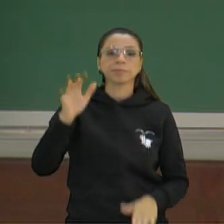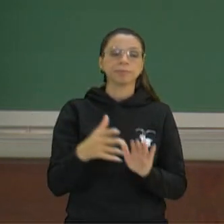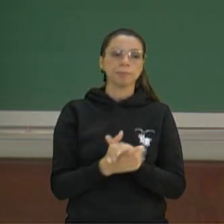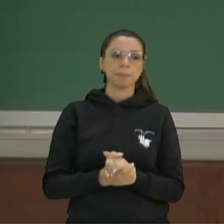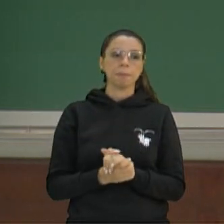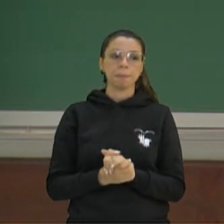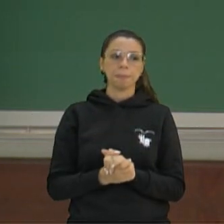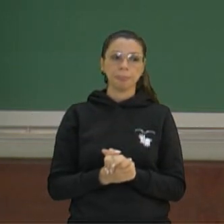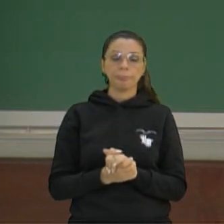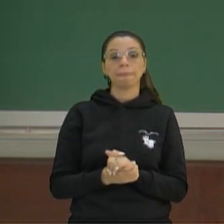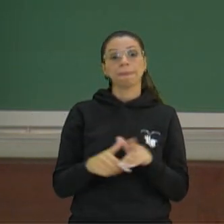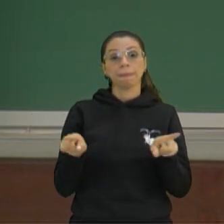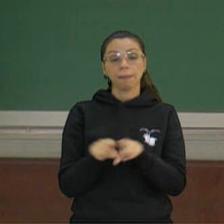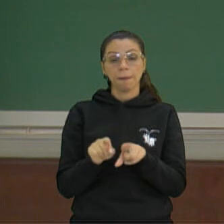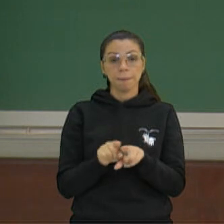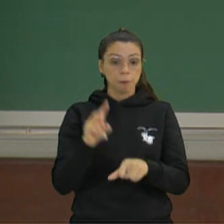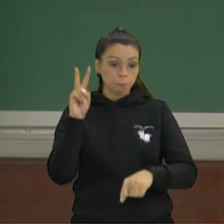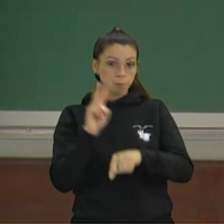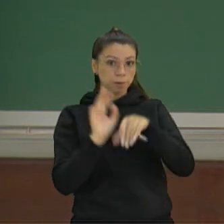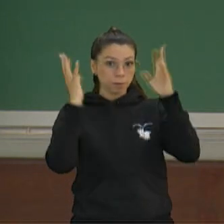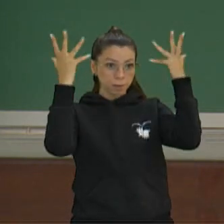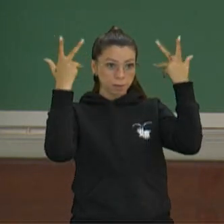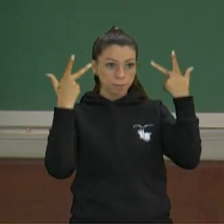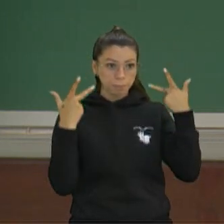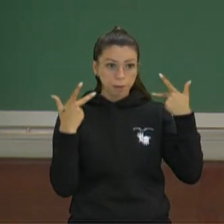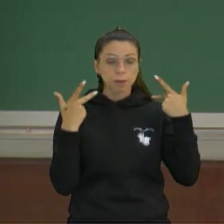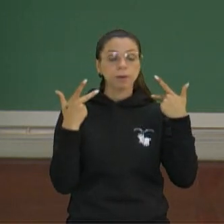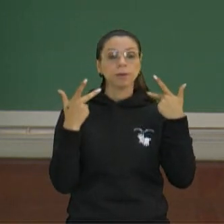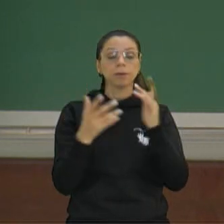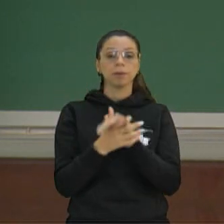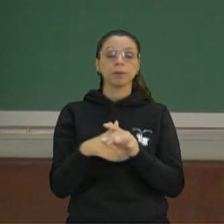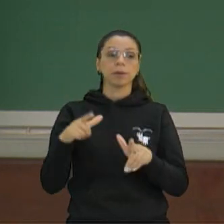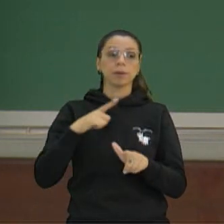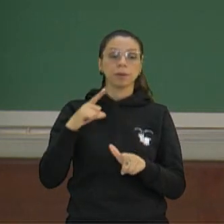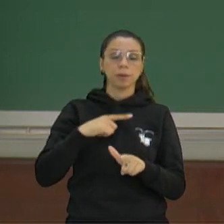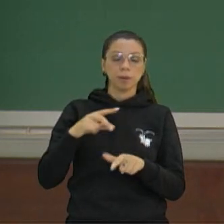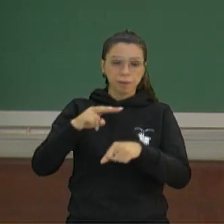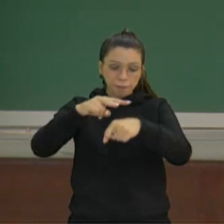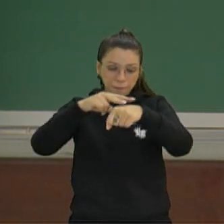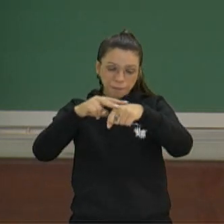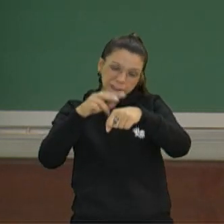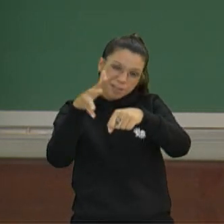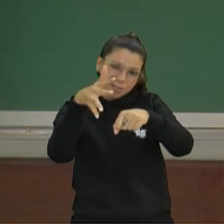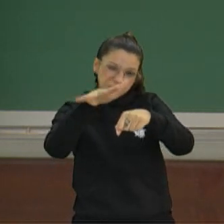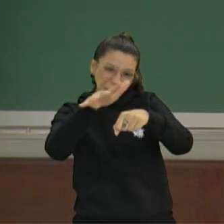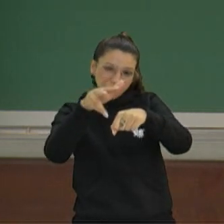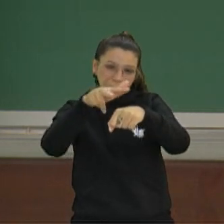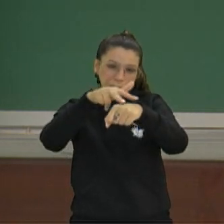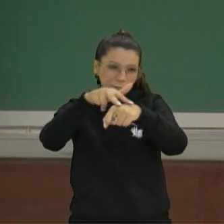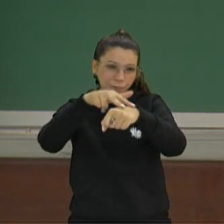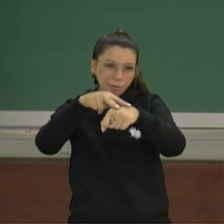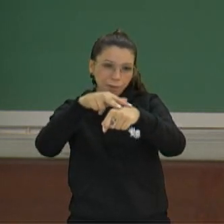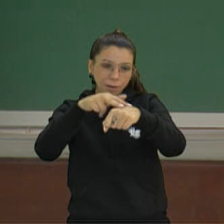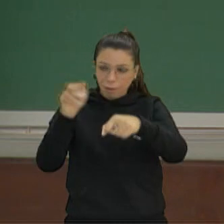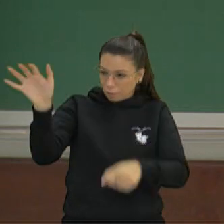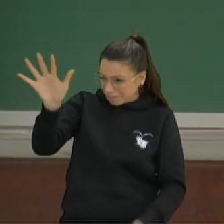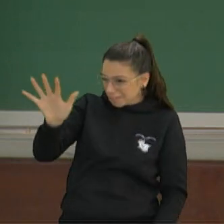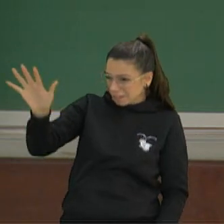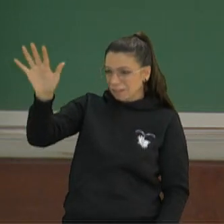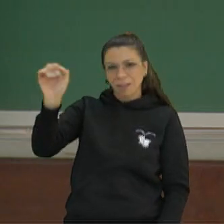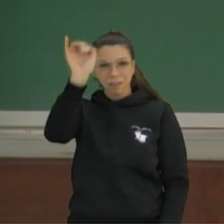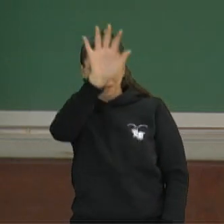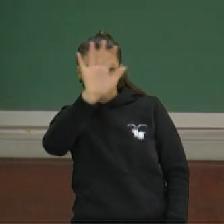eu vou ter a pecuária extensiva, que é esse verde médio, temos nessa região